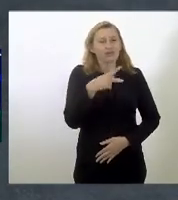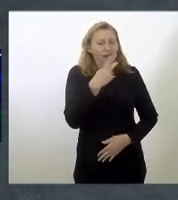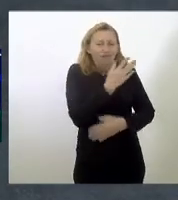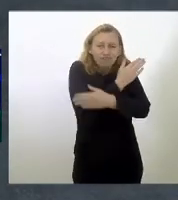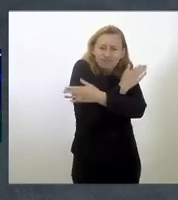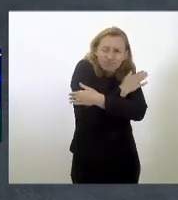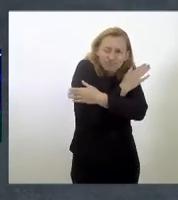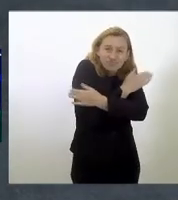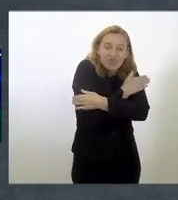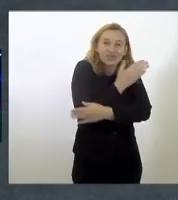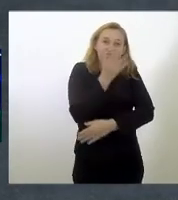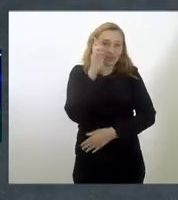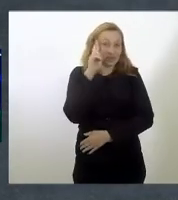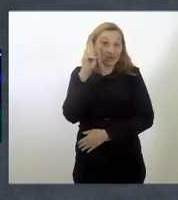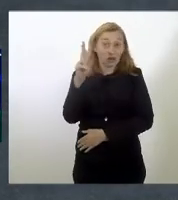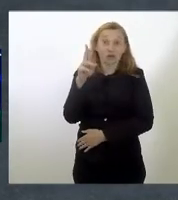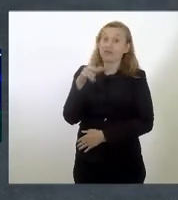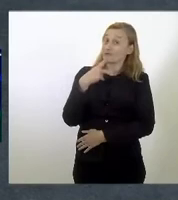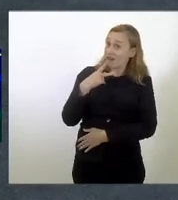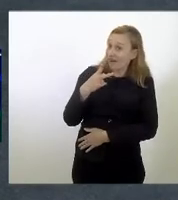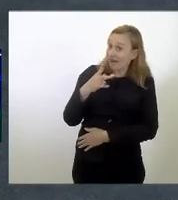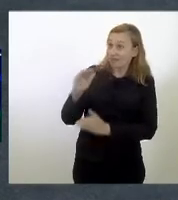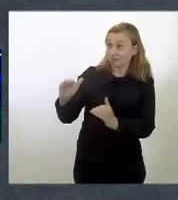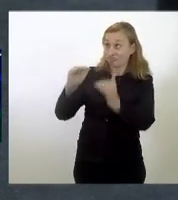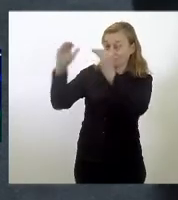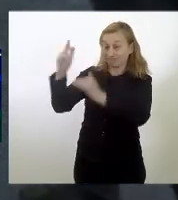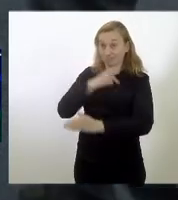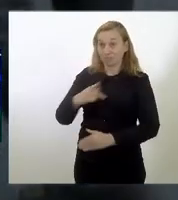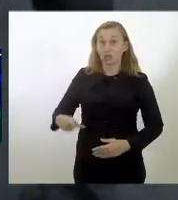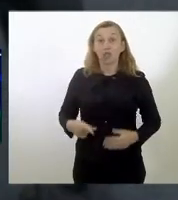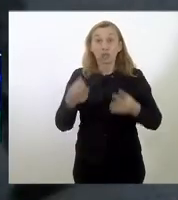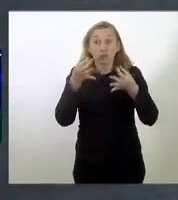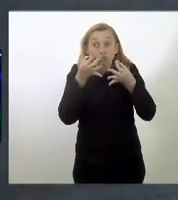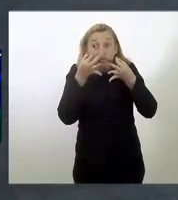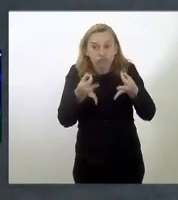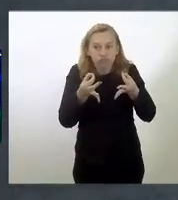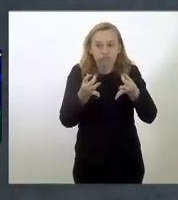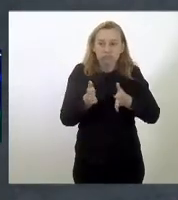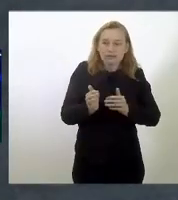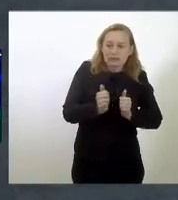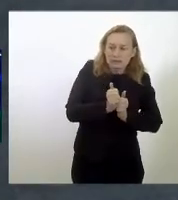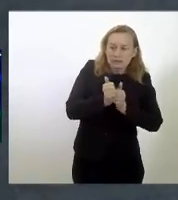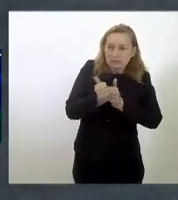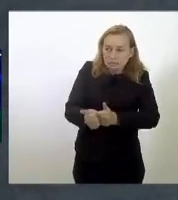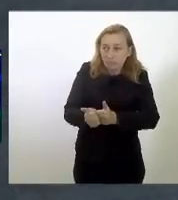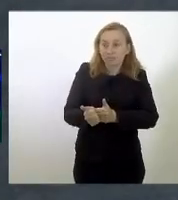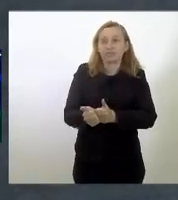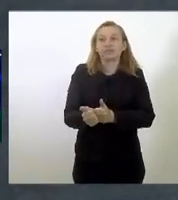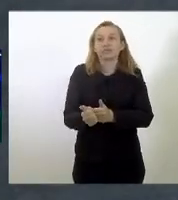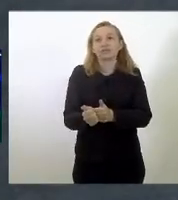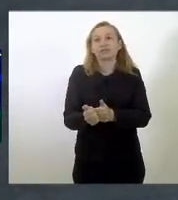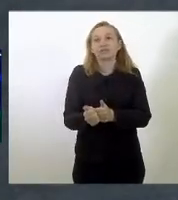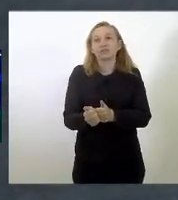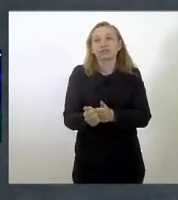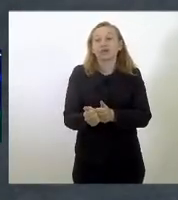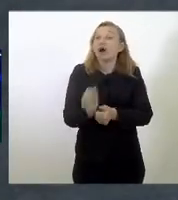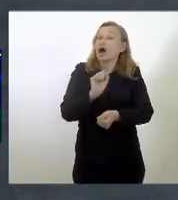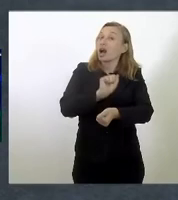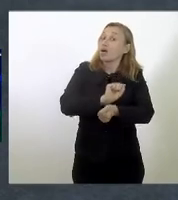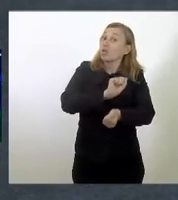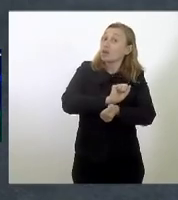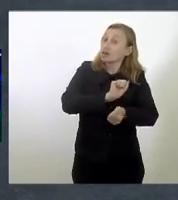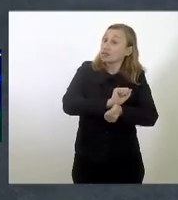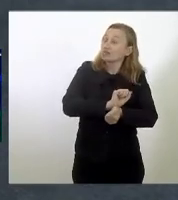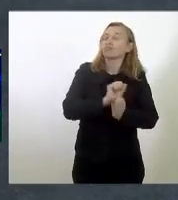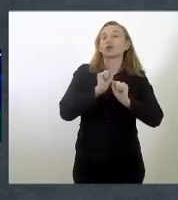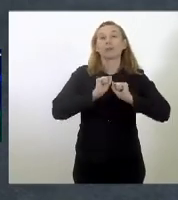abraço, e dizer a Vossa Excelência que estou atento, caminhando com Vossa Excelência, aguardando para que